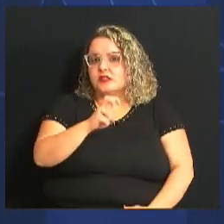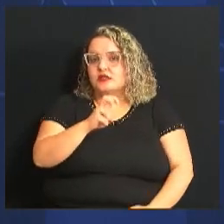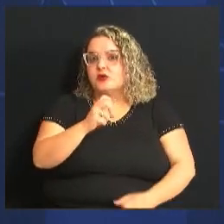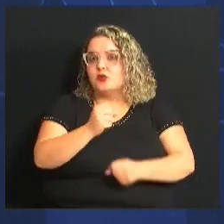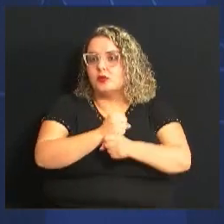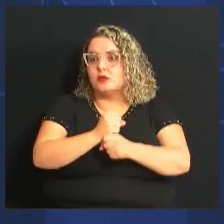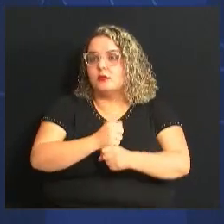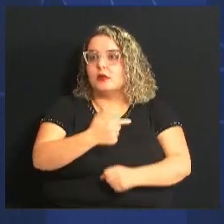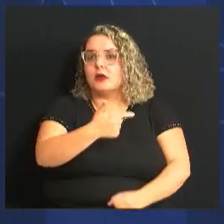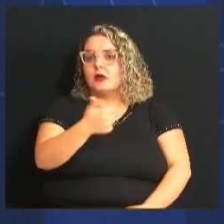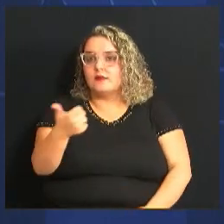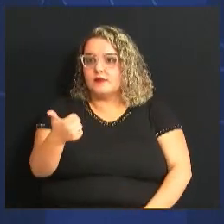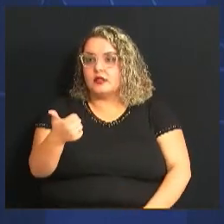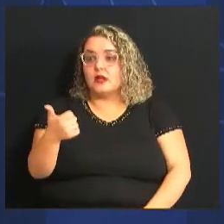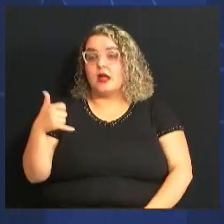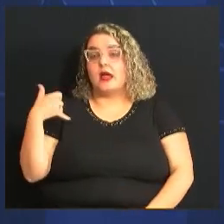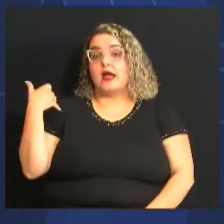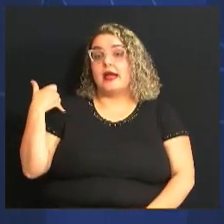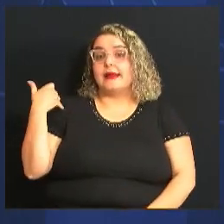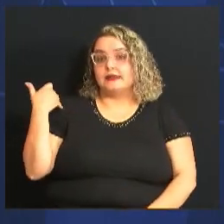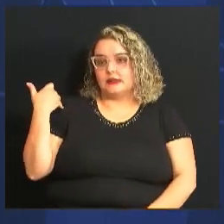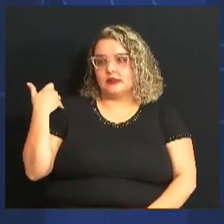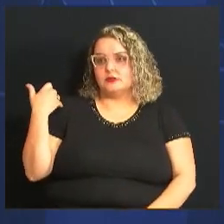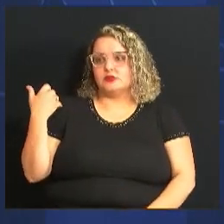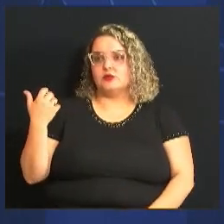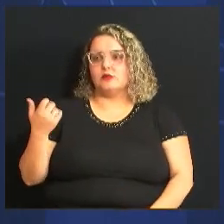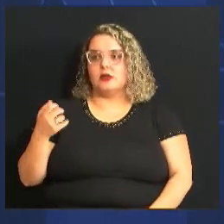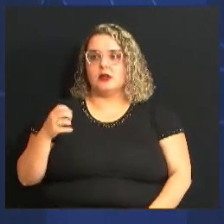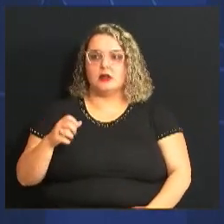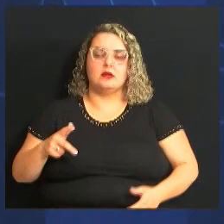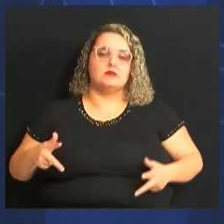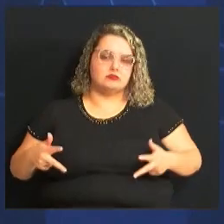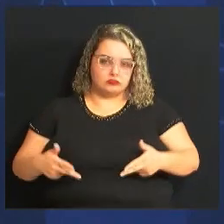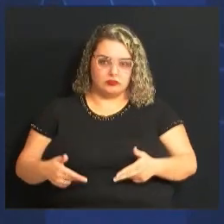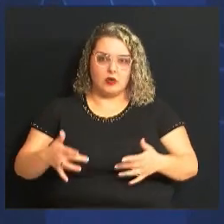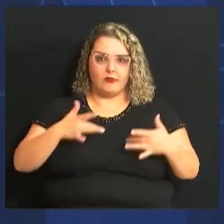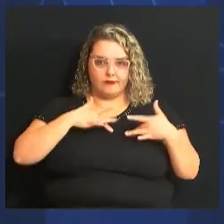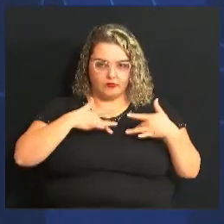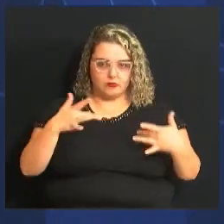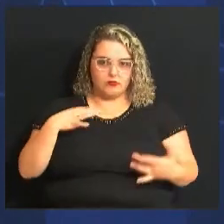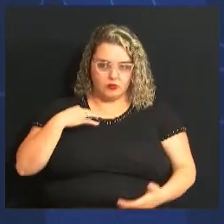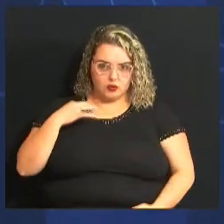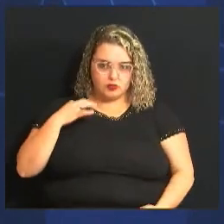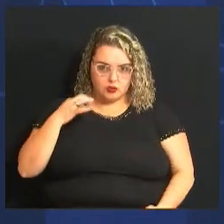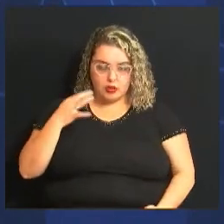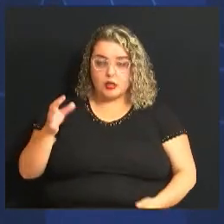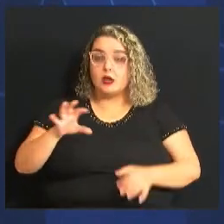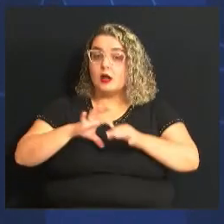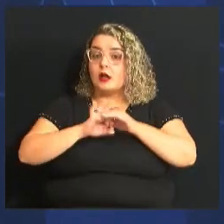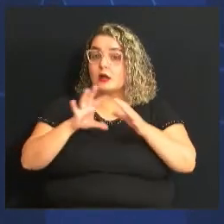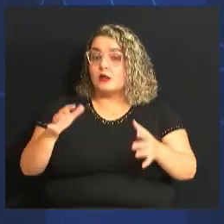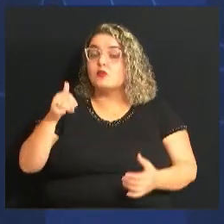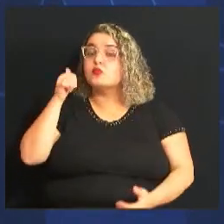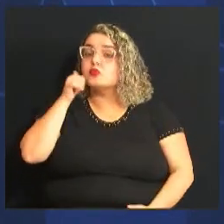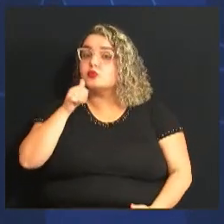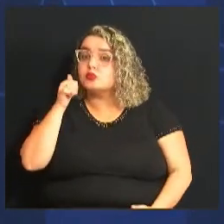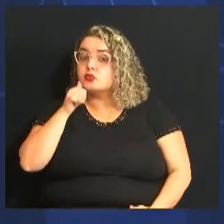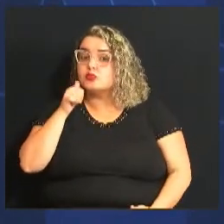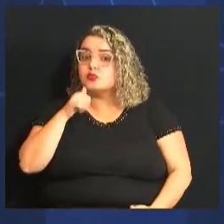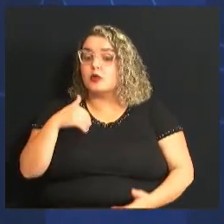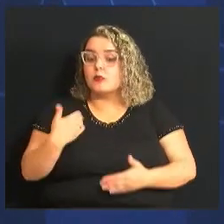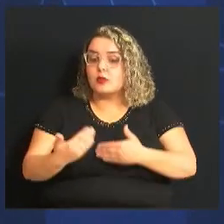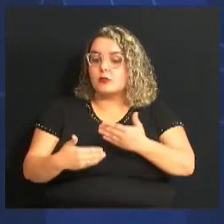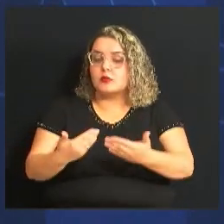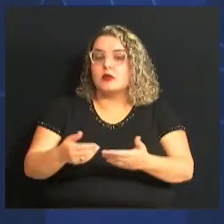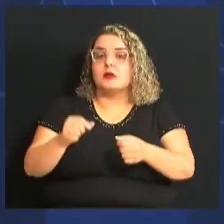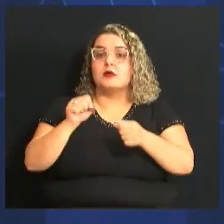anos a idade mínima para a esterilização voluntária e permite que na mulher o procedimento